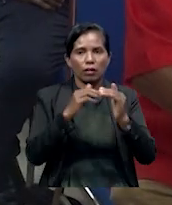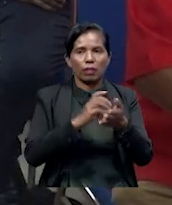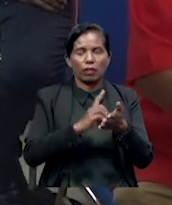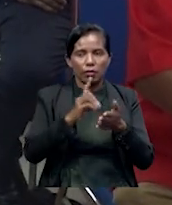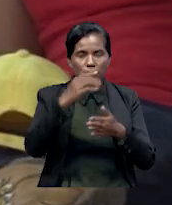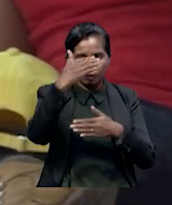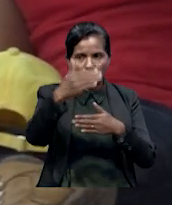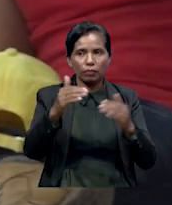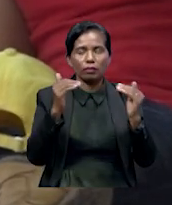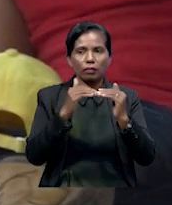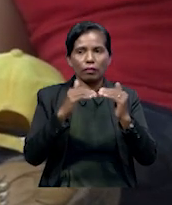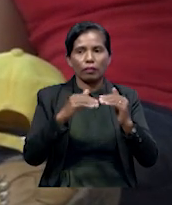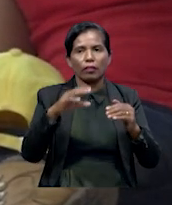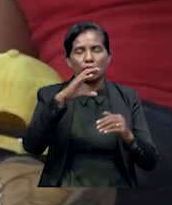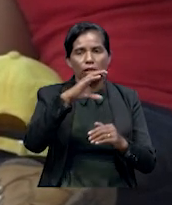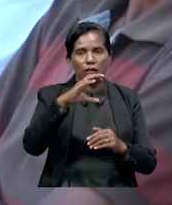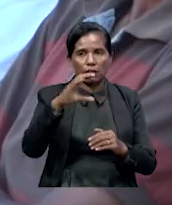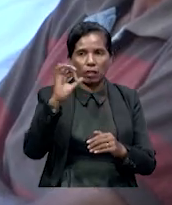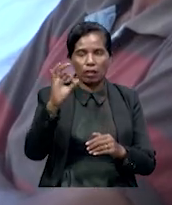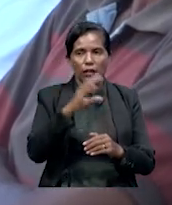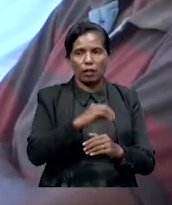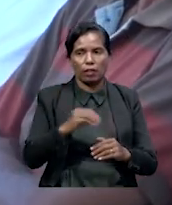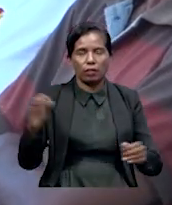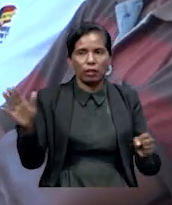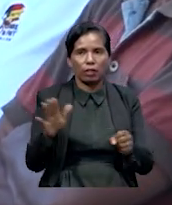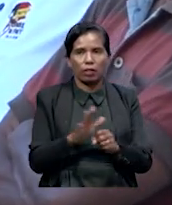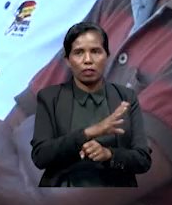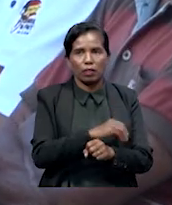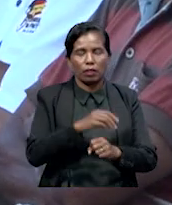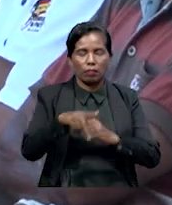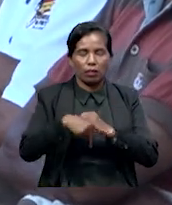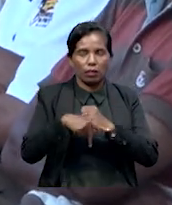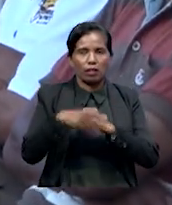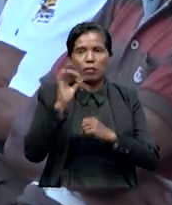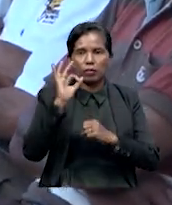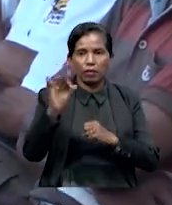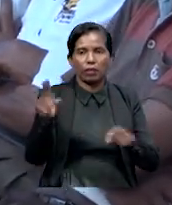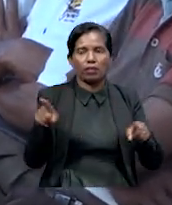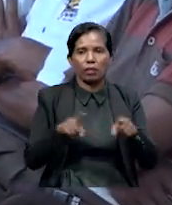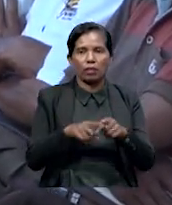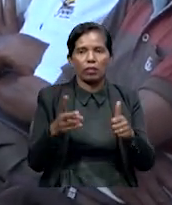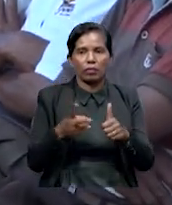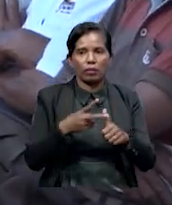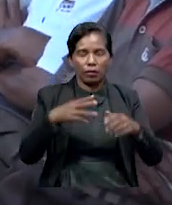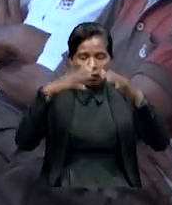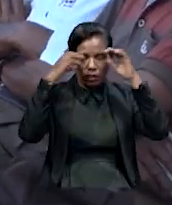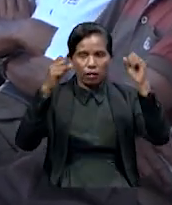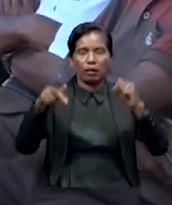realiza tan reunião com o Comitê Central Nian, onde completa órgão Partido Fretilin Nian, hanes em vice-presidente